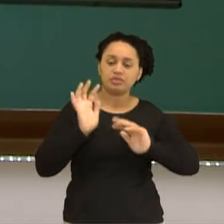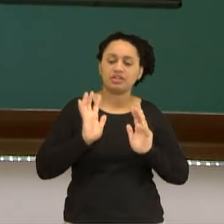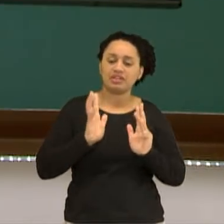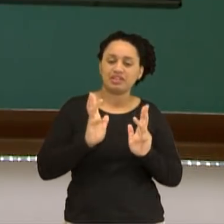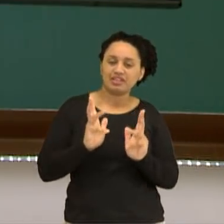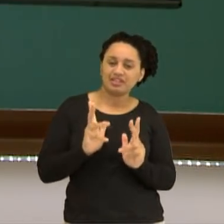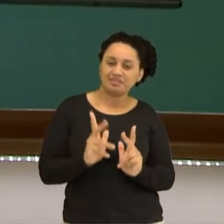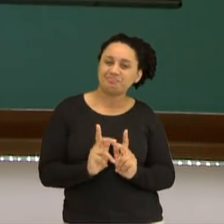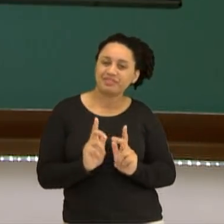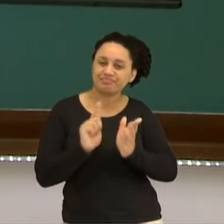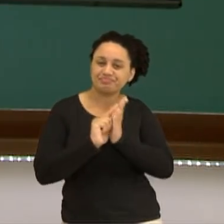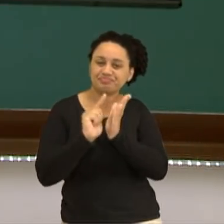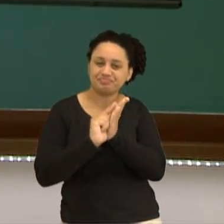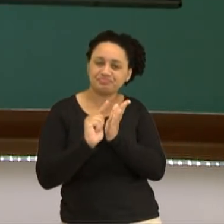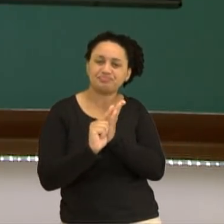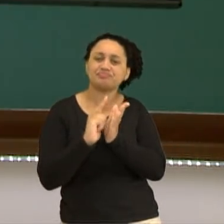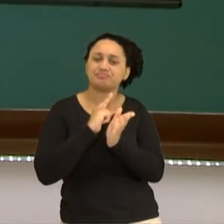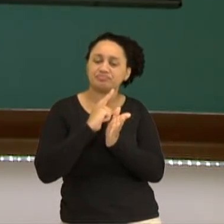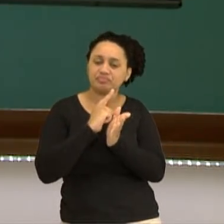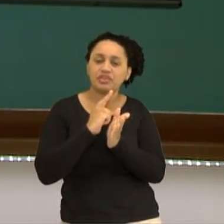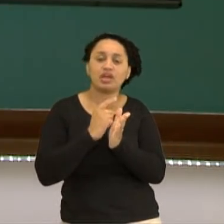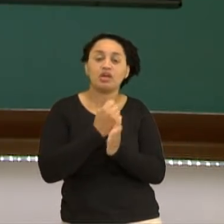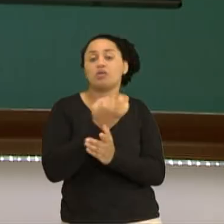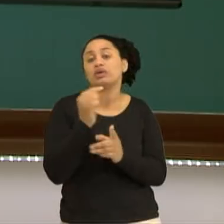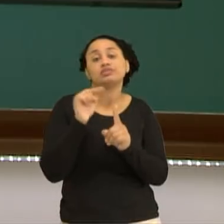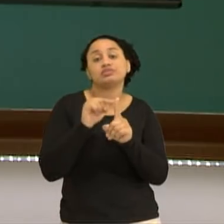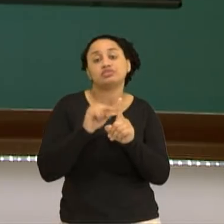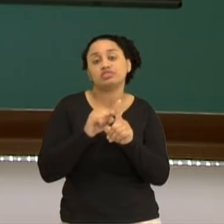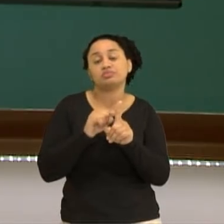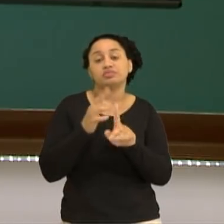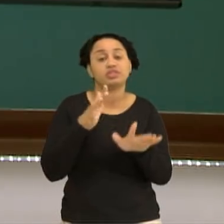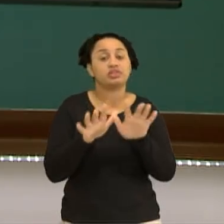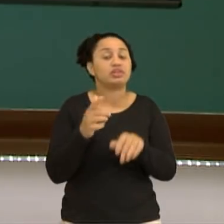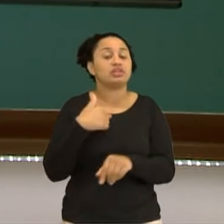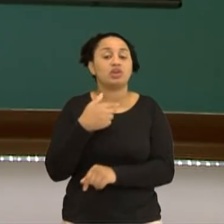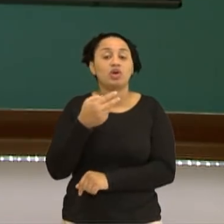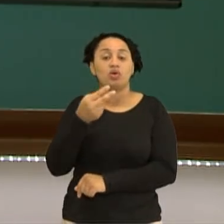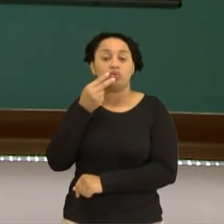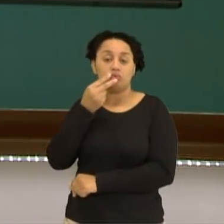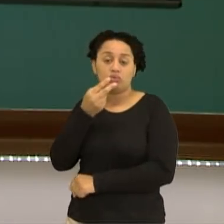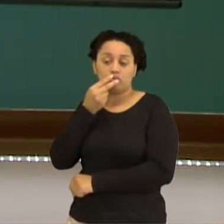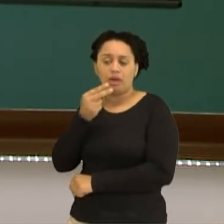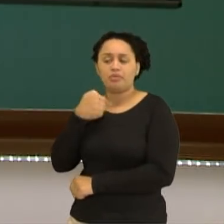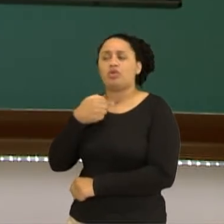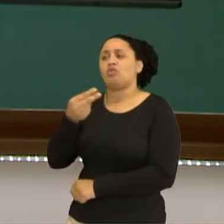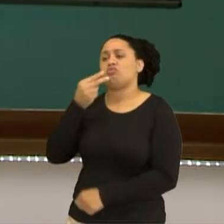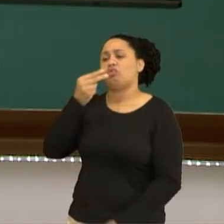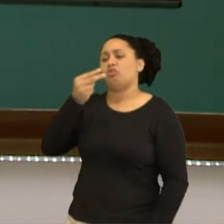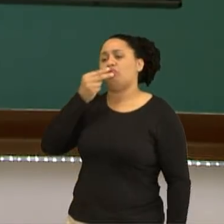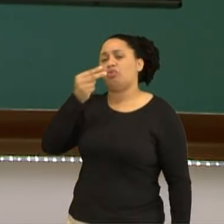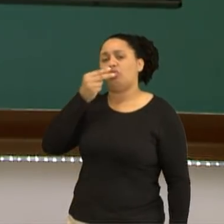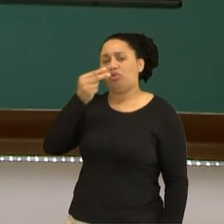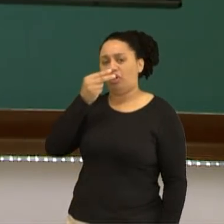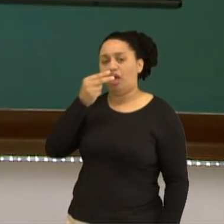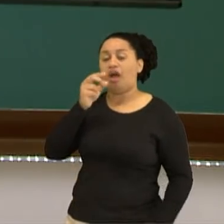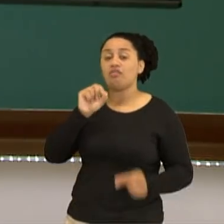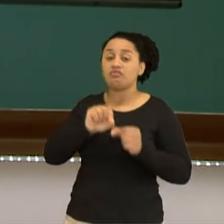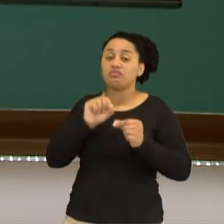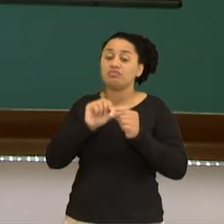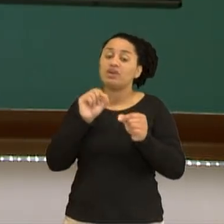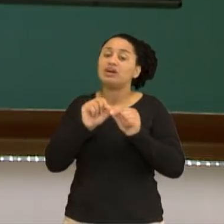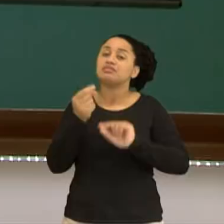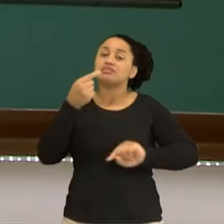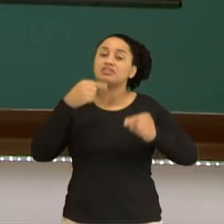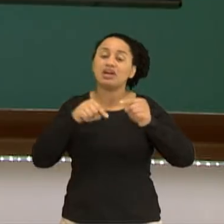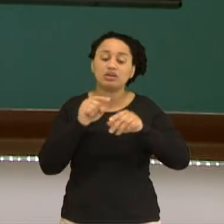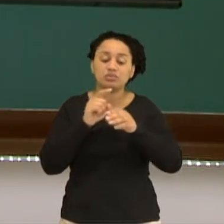higiene, como quais tipos de dificuldade? Por exemplo, o tabagismo, a pessoa que fuma demais, ela acaba paralisando a função desses